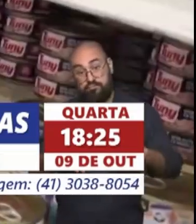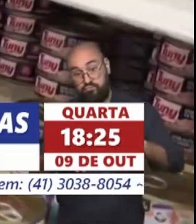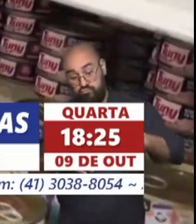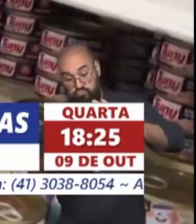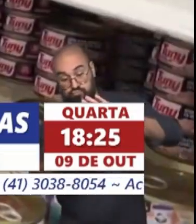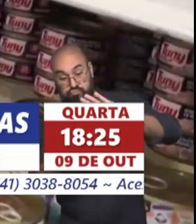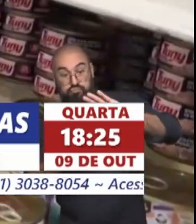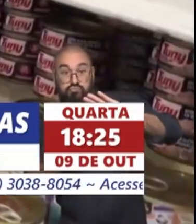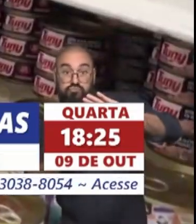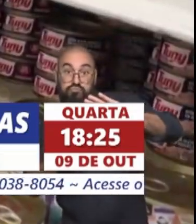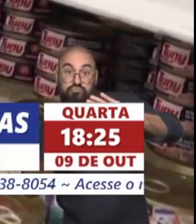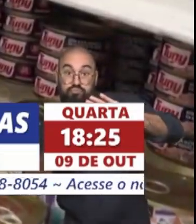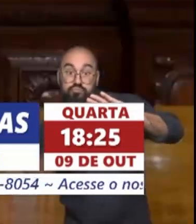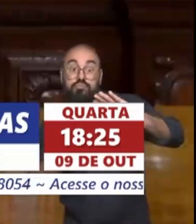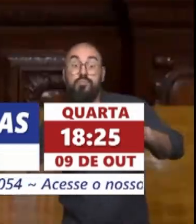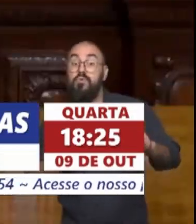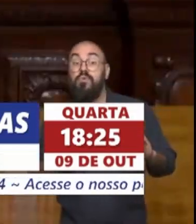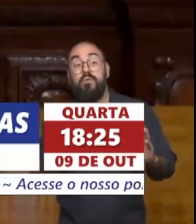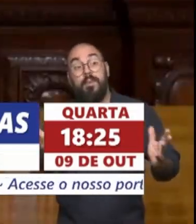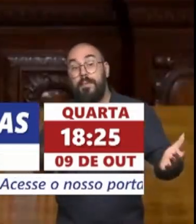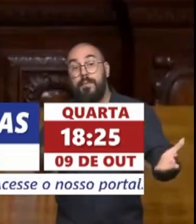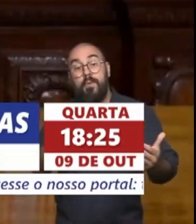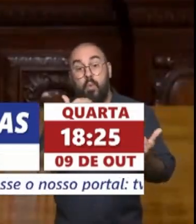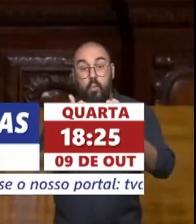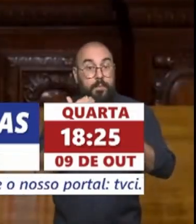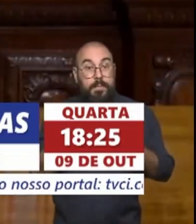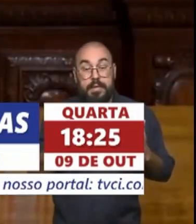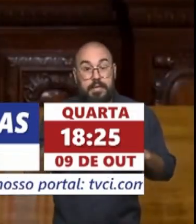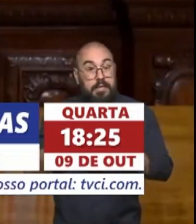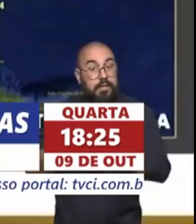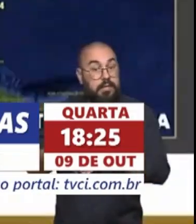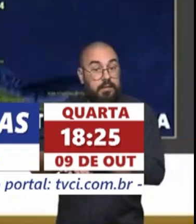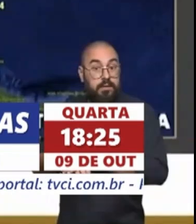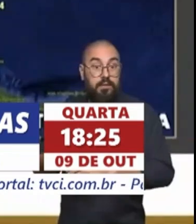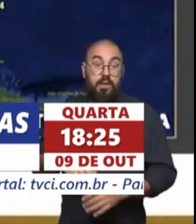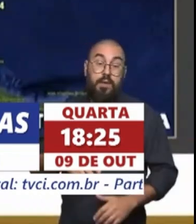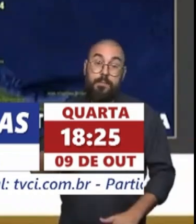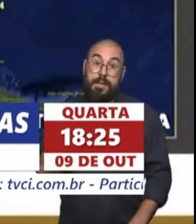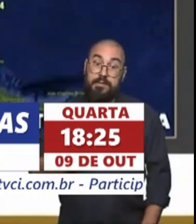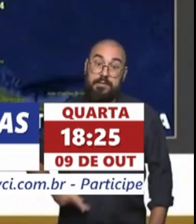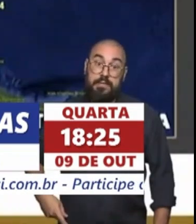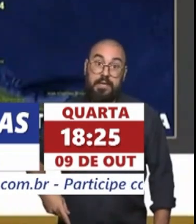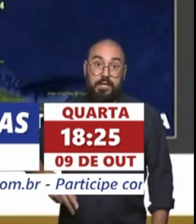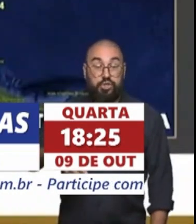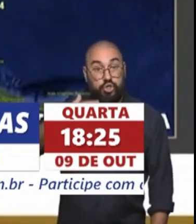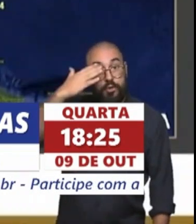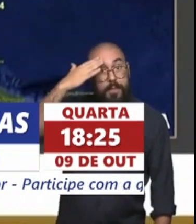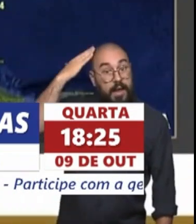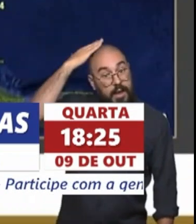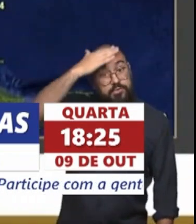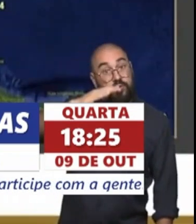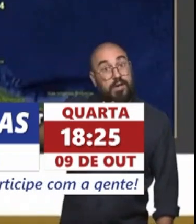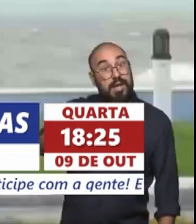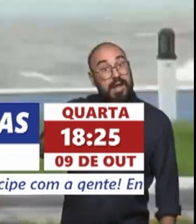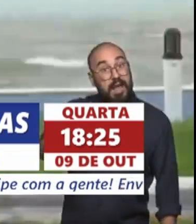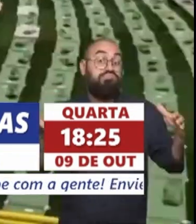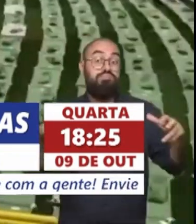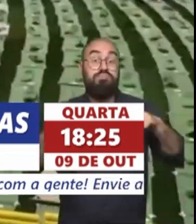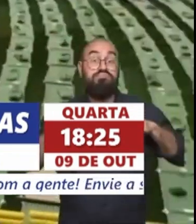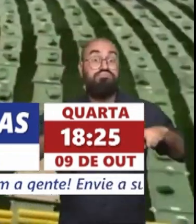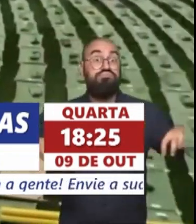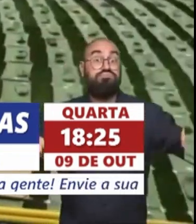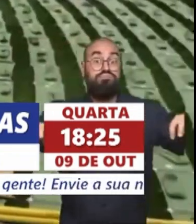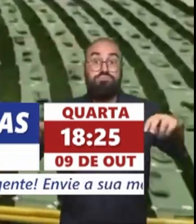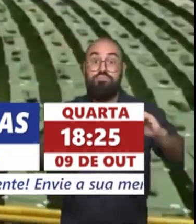previsão da chegada do furacão ao estado norte-americano está prevista para esta quarta-feira. O governo está pedindo para que as